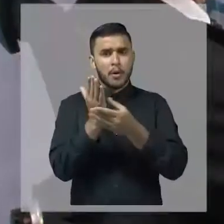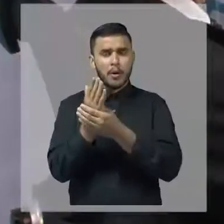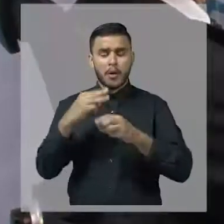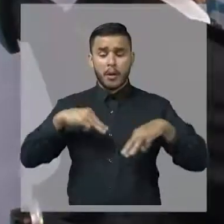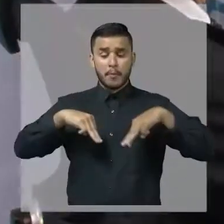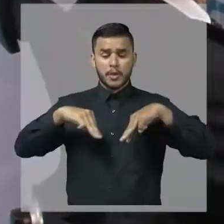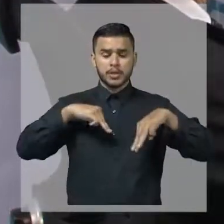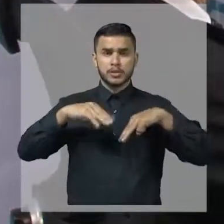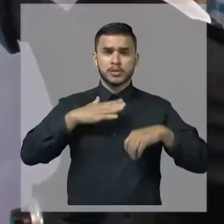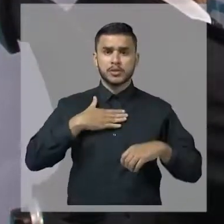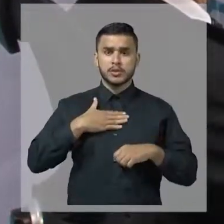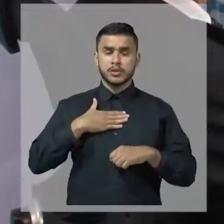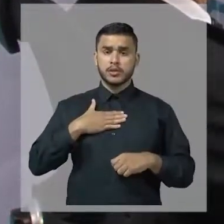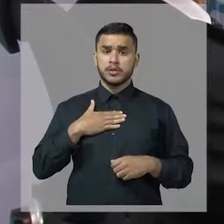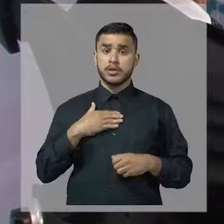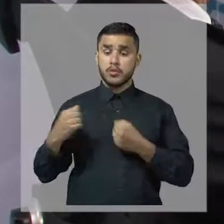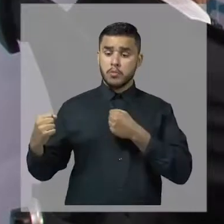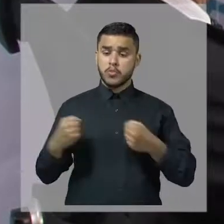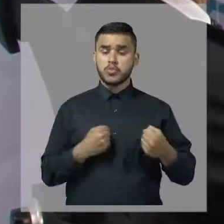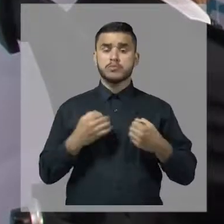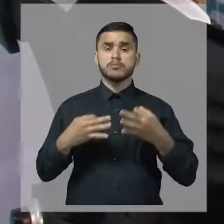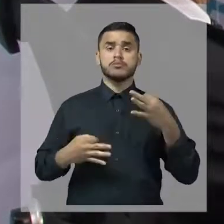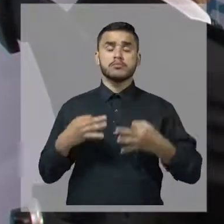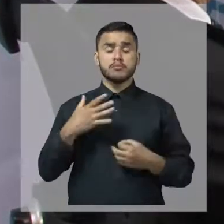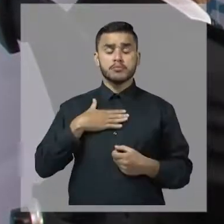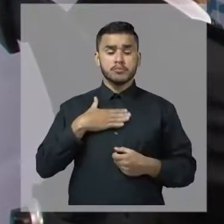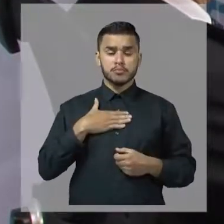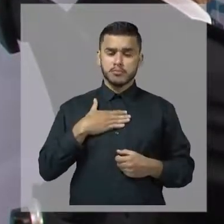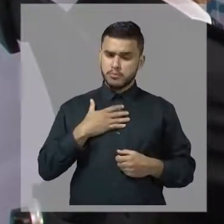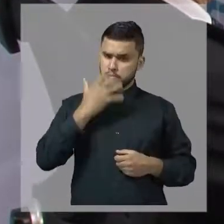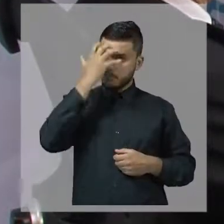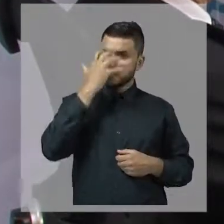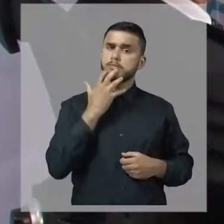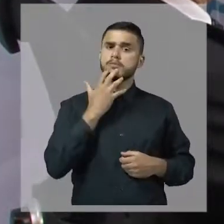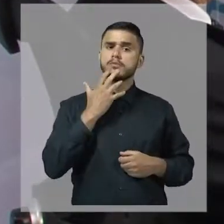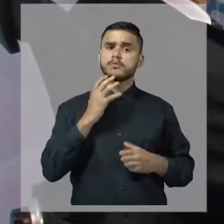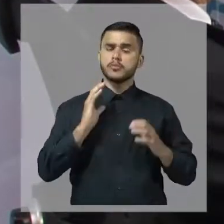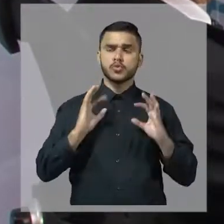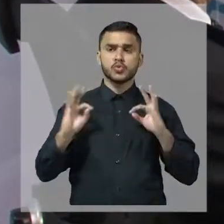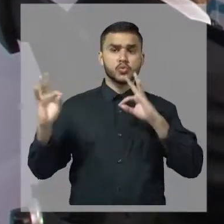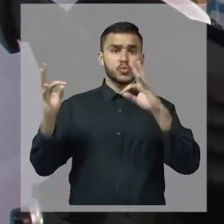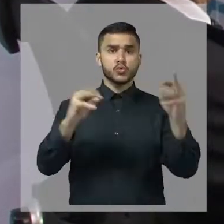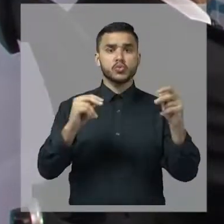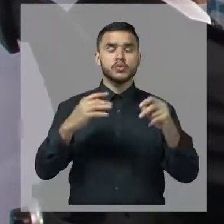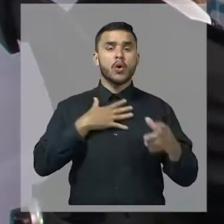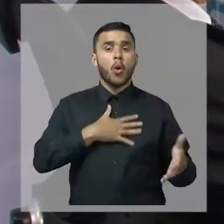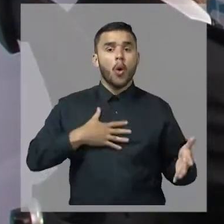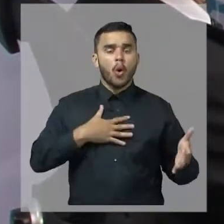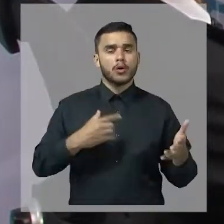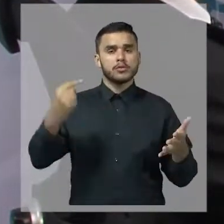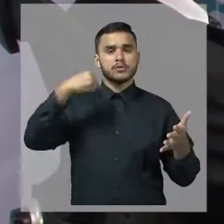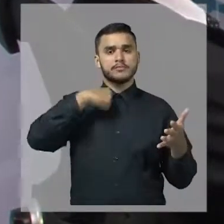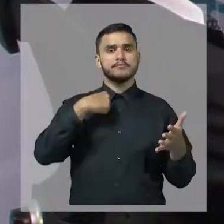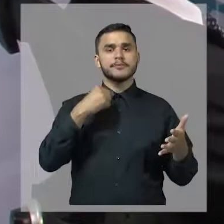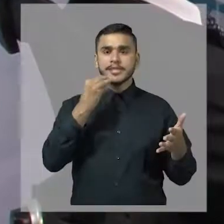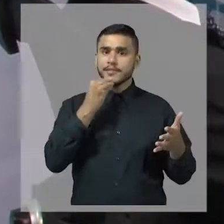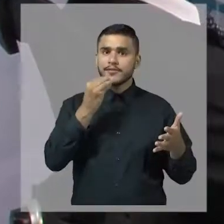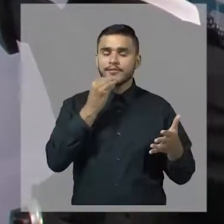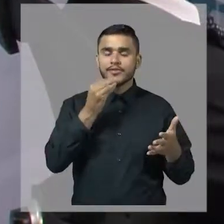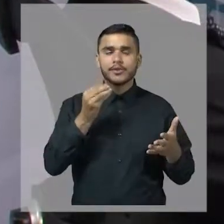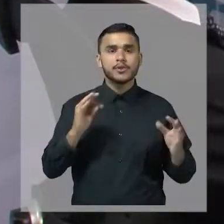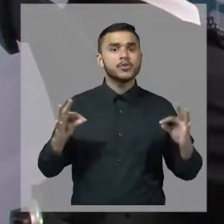numa sociedade, que o ministro da Suprema Corte devia realmente ser uma pessoa reverenciada em todo canto que chegasse, a sociedade